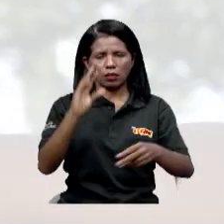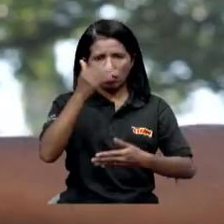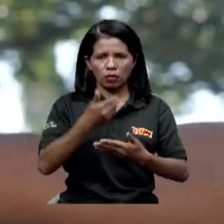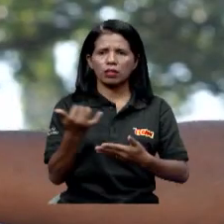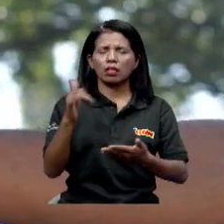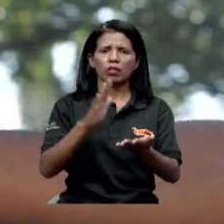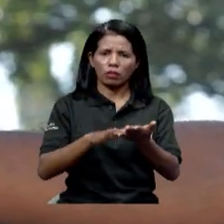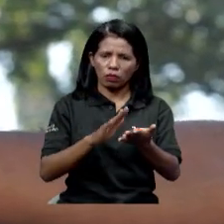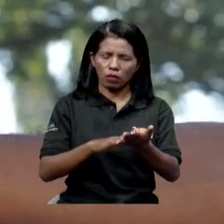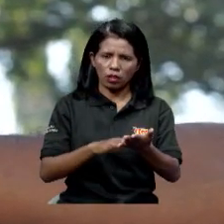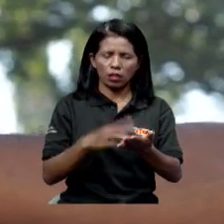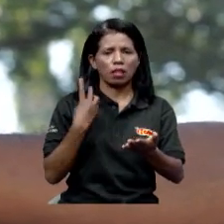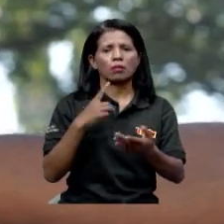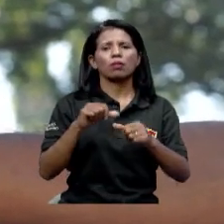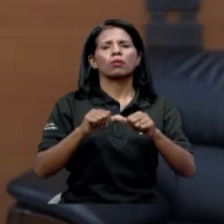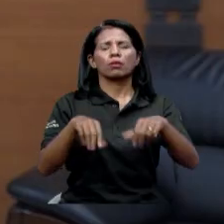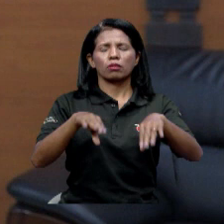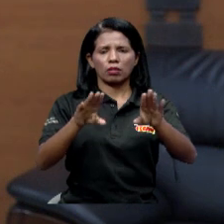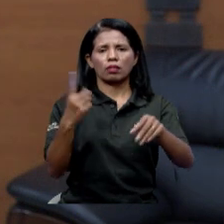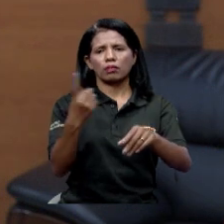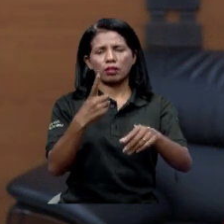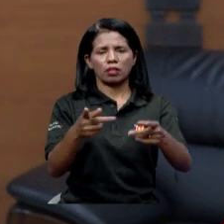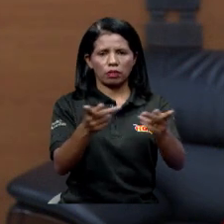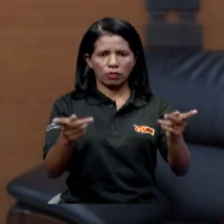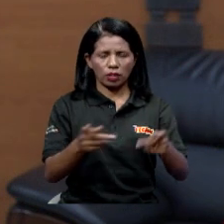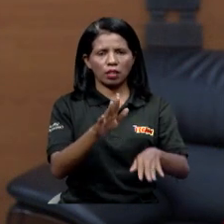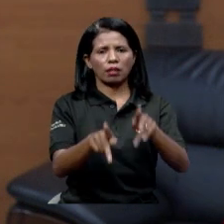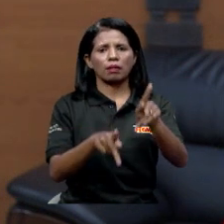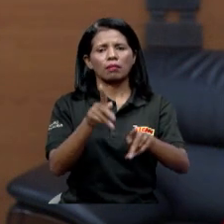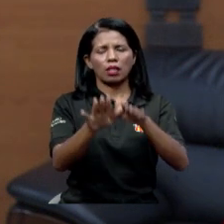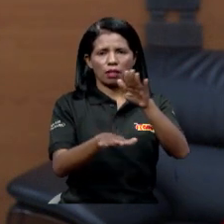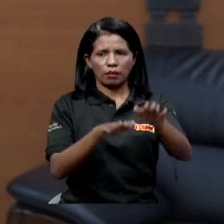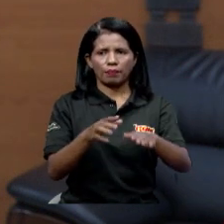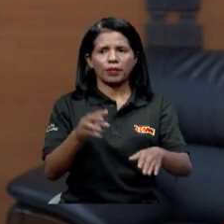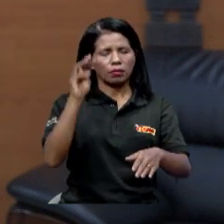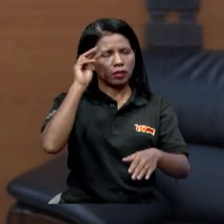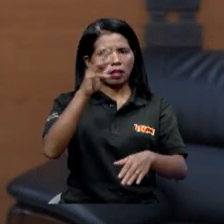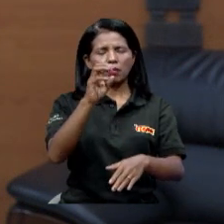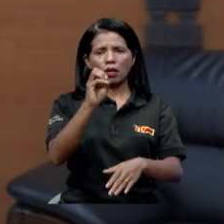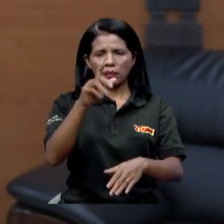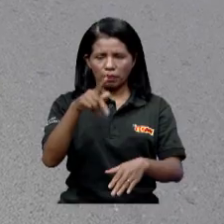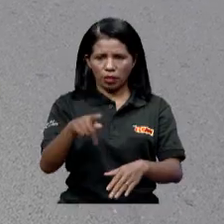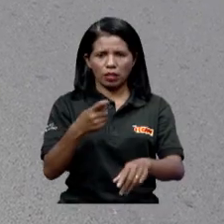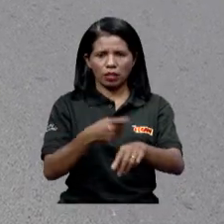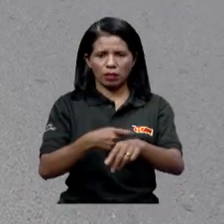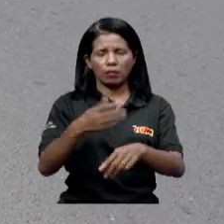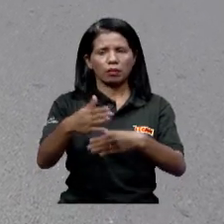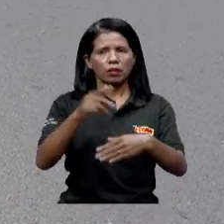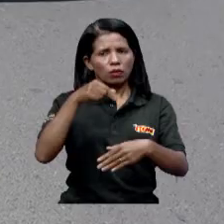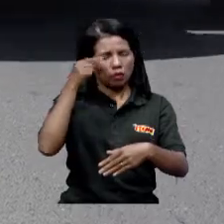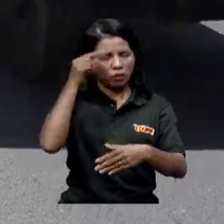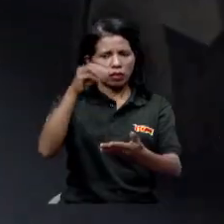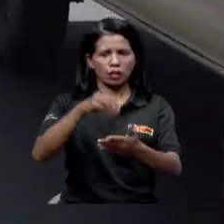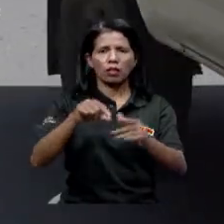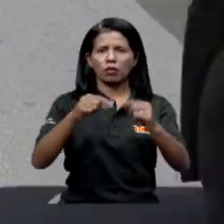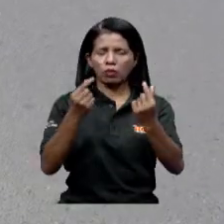sekolah. Kebe ansa am terbujur dek. Nune mos ministru obras publik hatutan ia tempo badak governo se kria